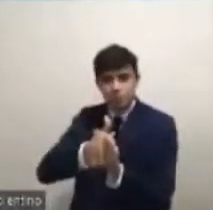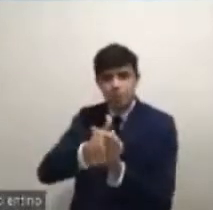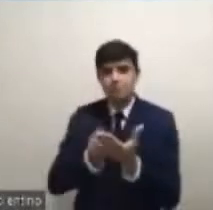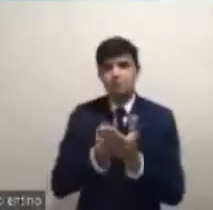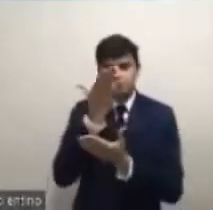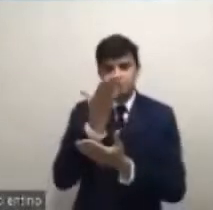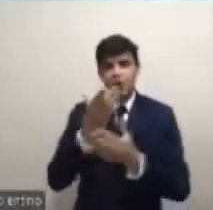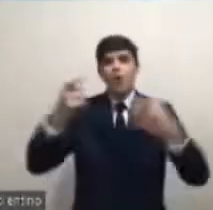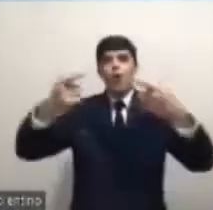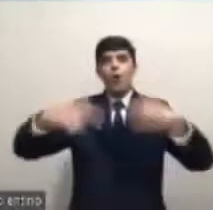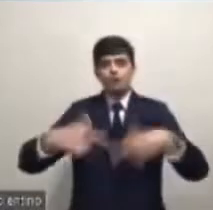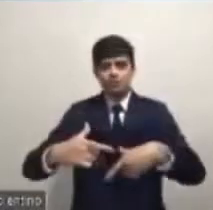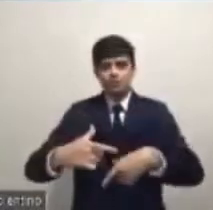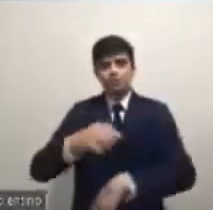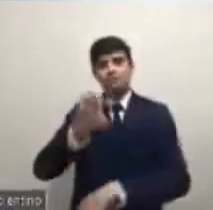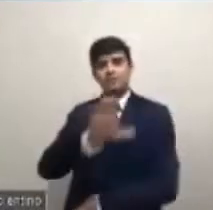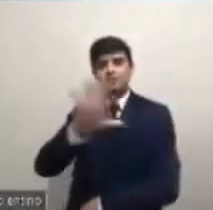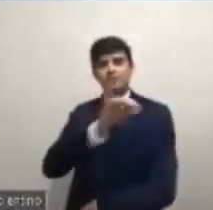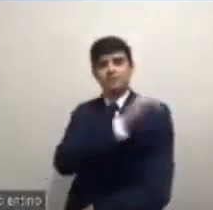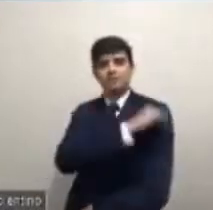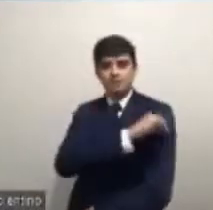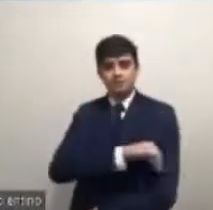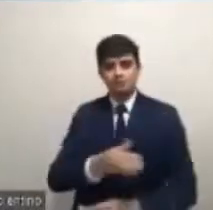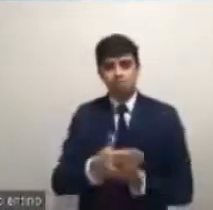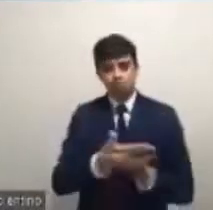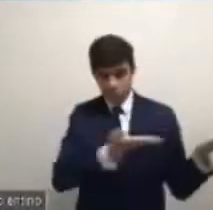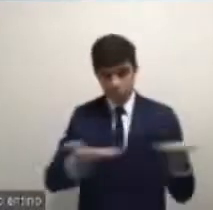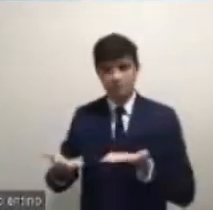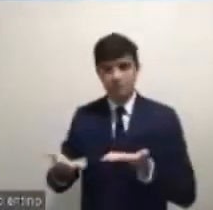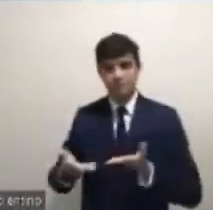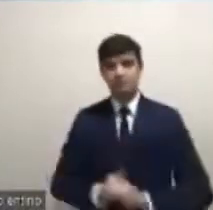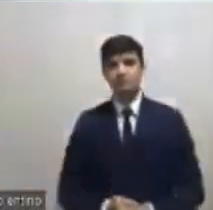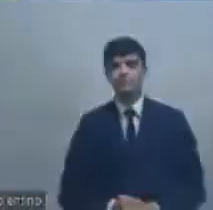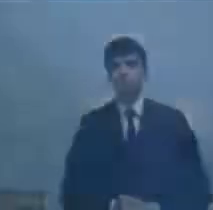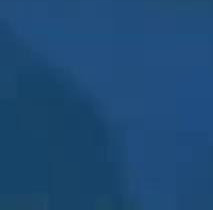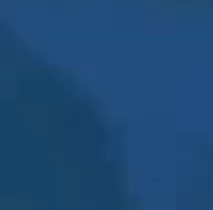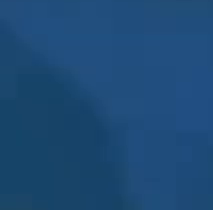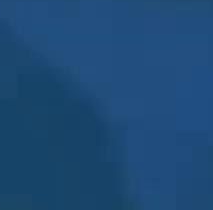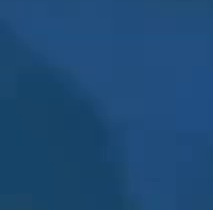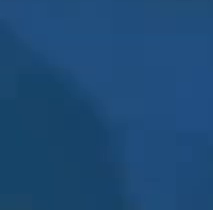nos brindar sobre esse palpitante assunto. Tenha a palavra.